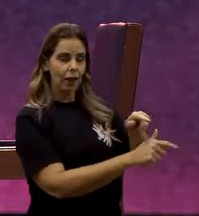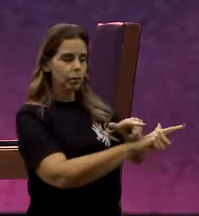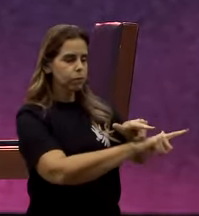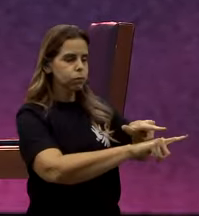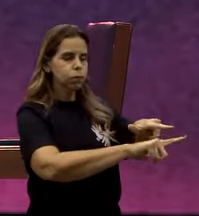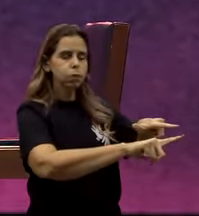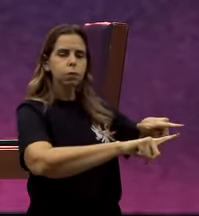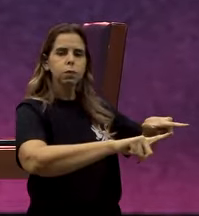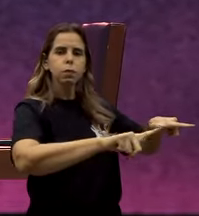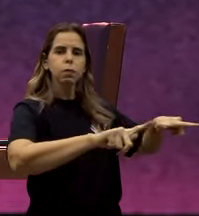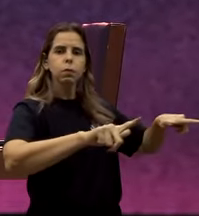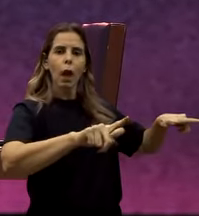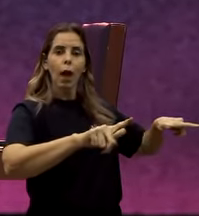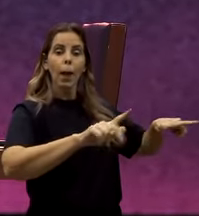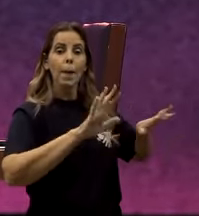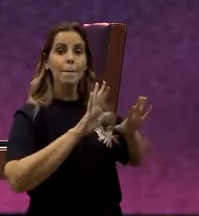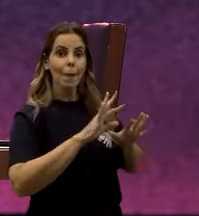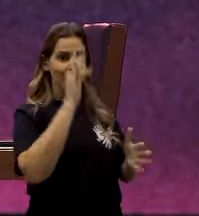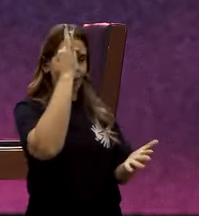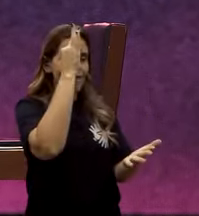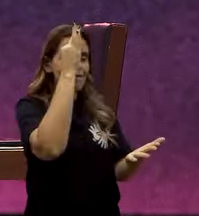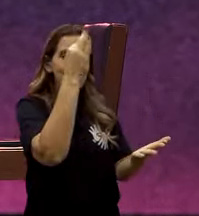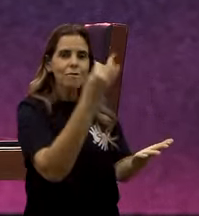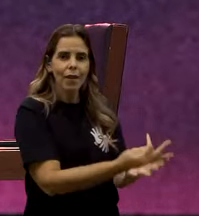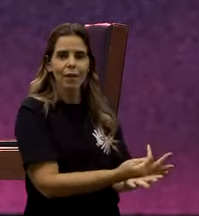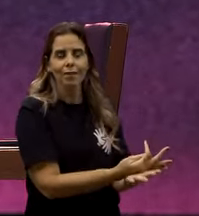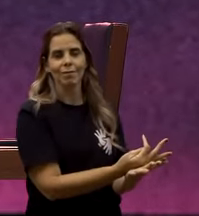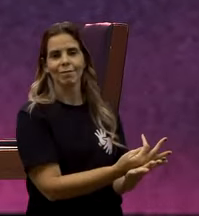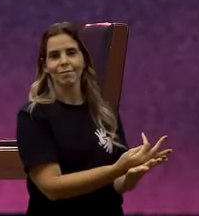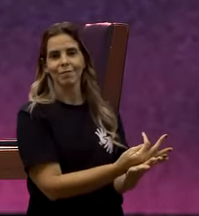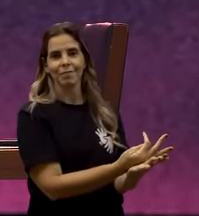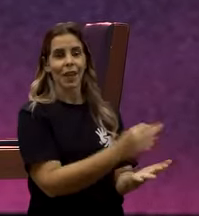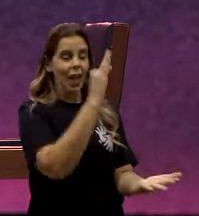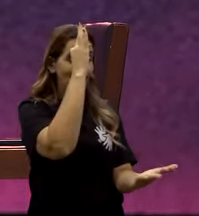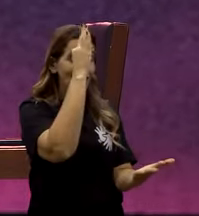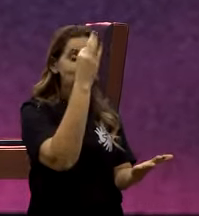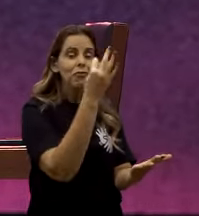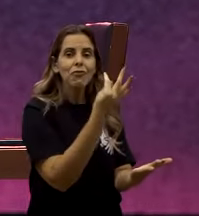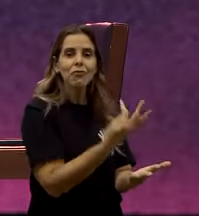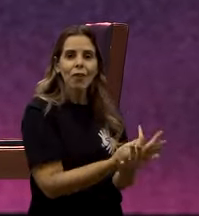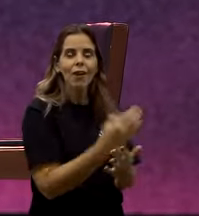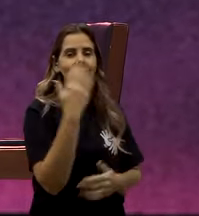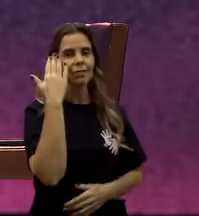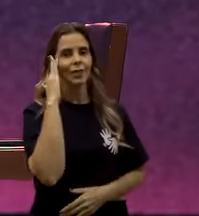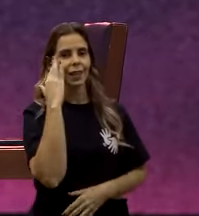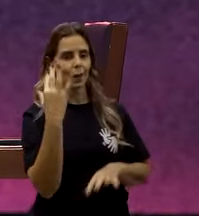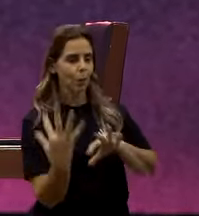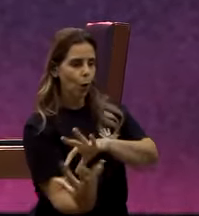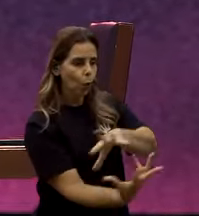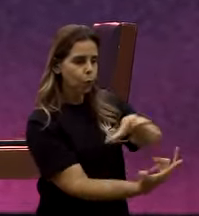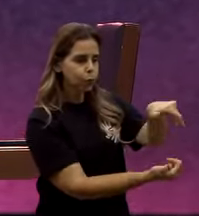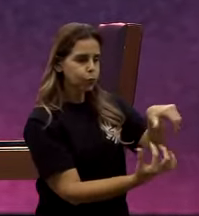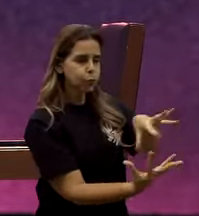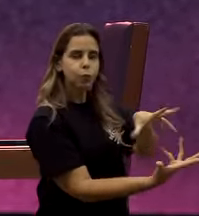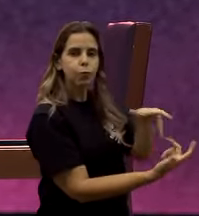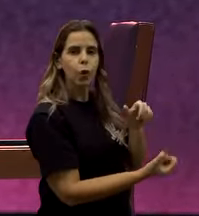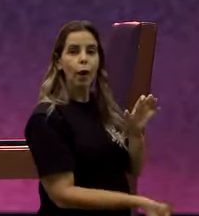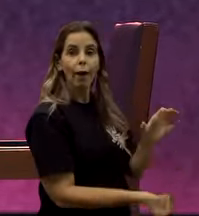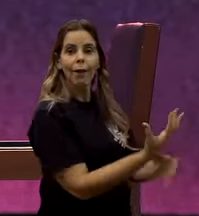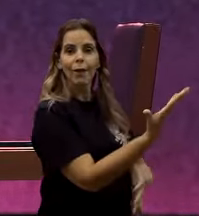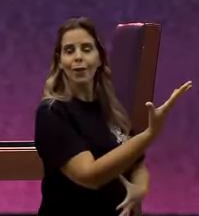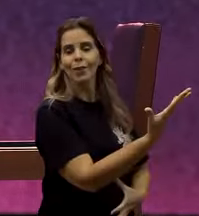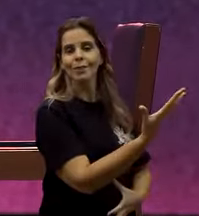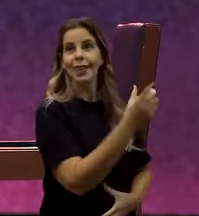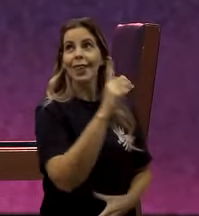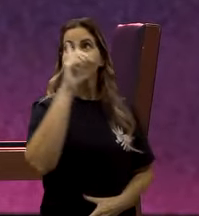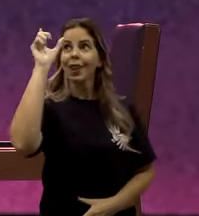vazia e pela fé a palavra diz deixa o texto aí pela fé entendemos que o universo foi formado pela palavra